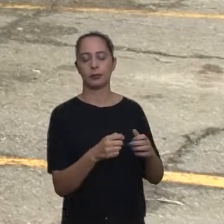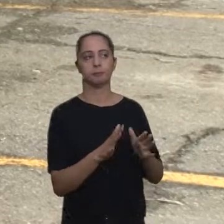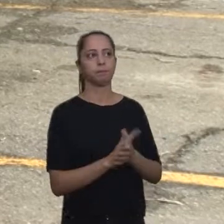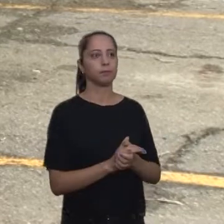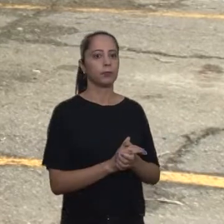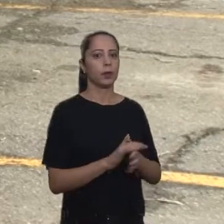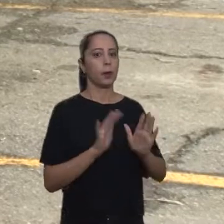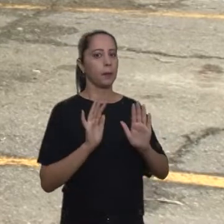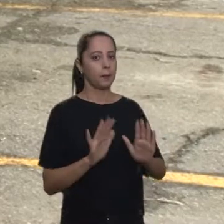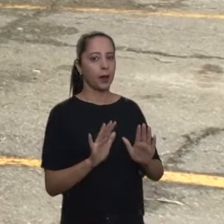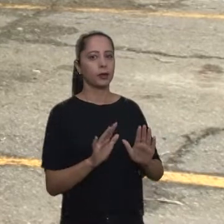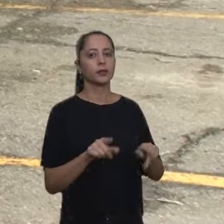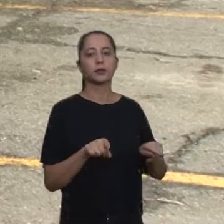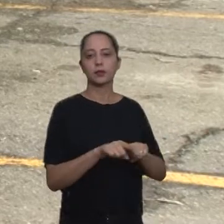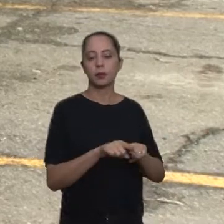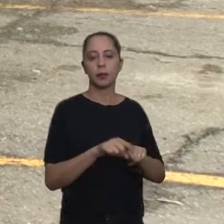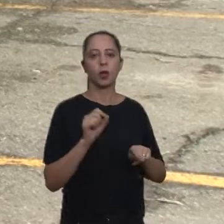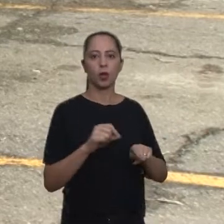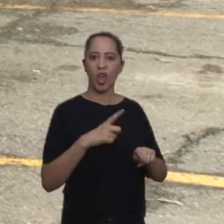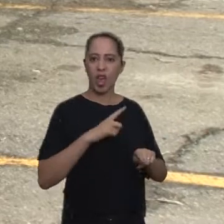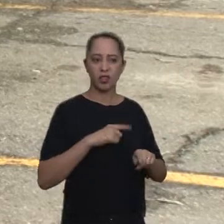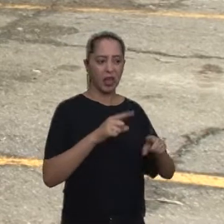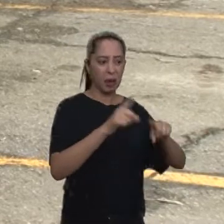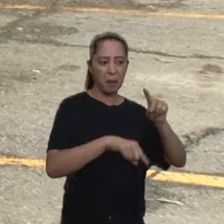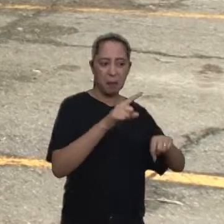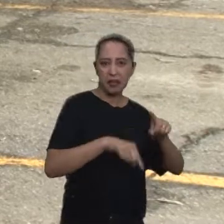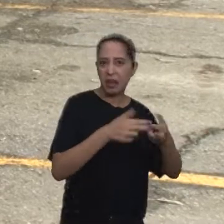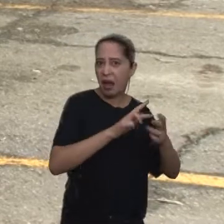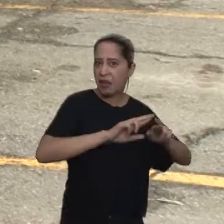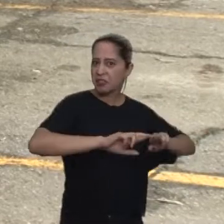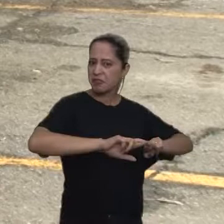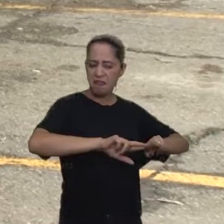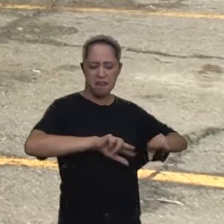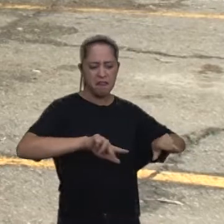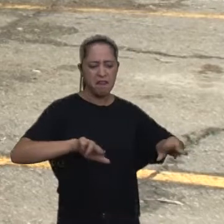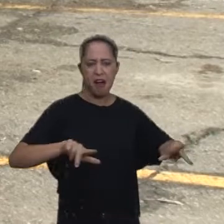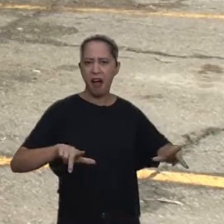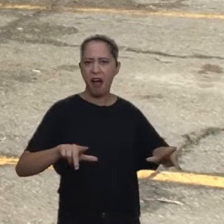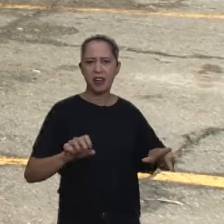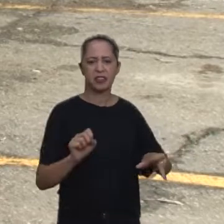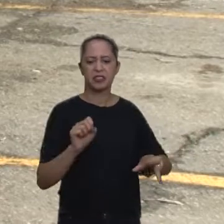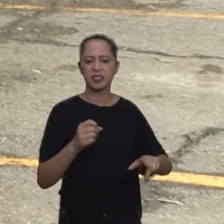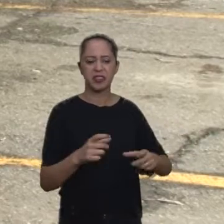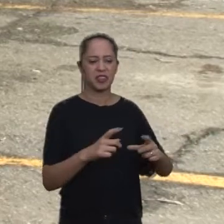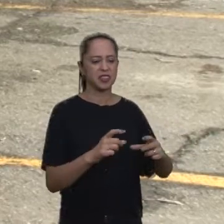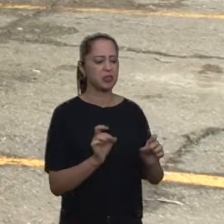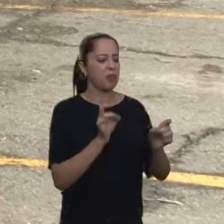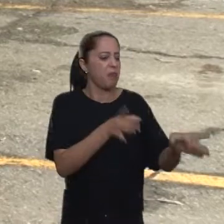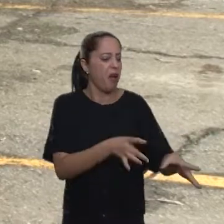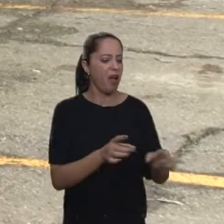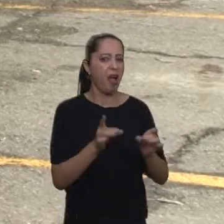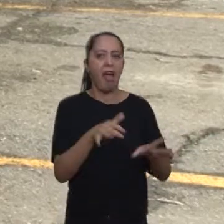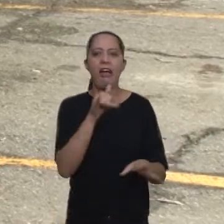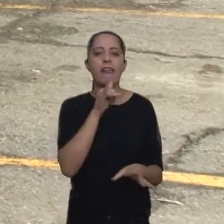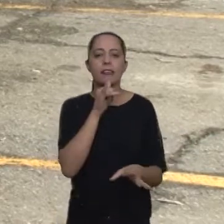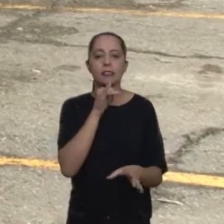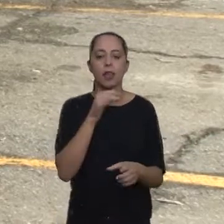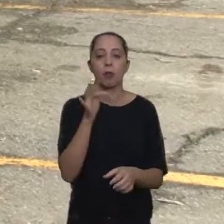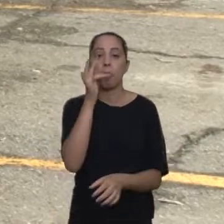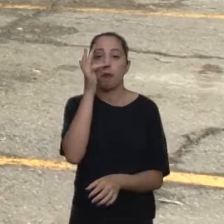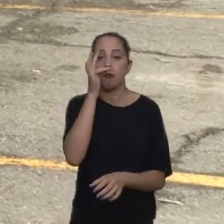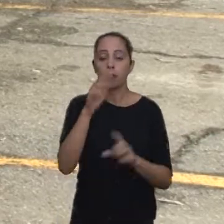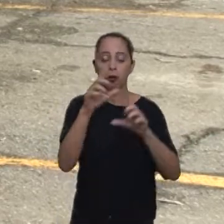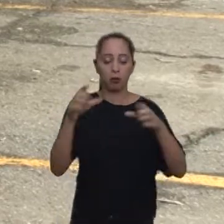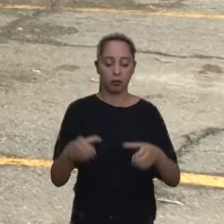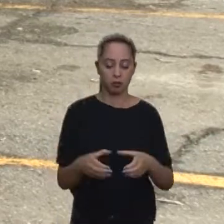adequada, né? Mas a gente tem visto muito objetos dispersos mesmo, né? Ainda tem o famoso